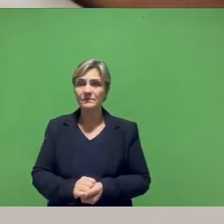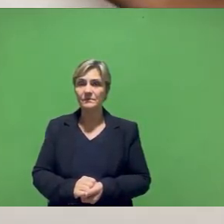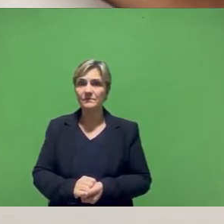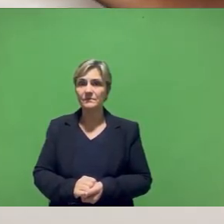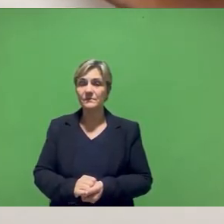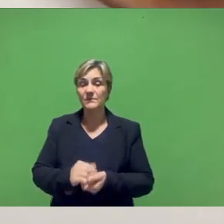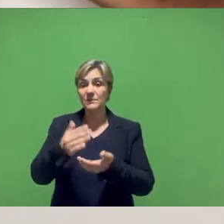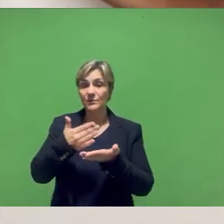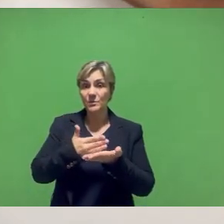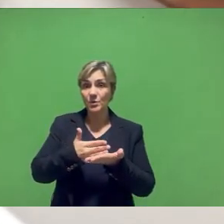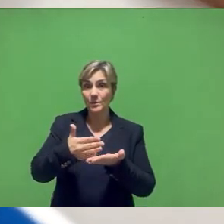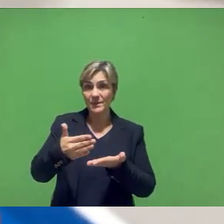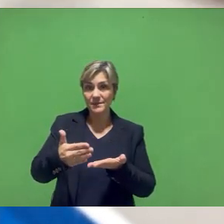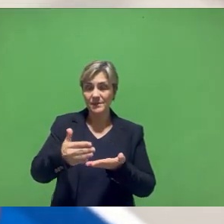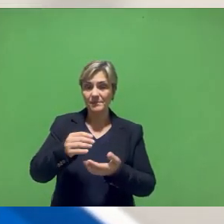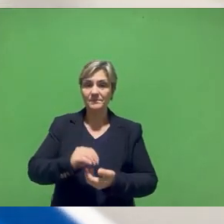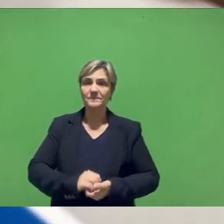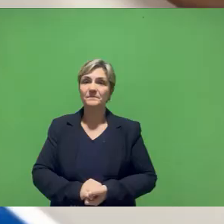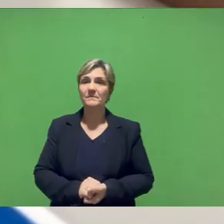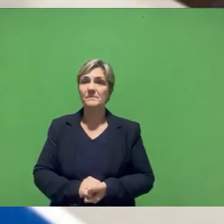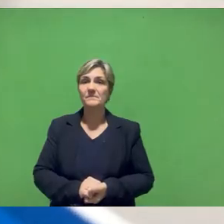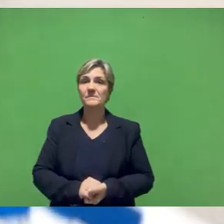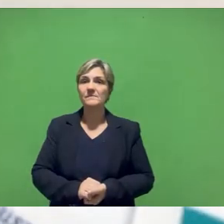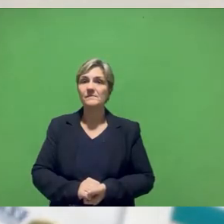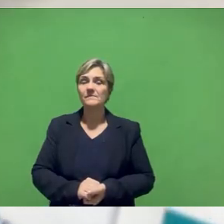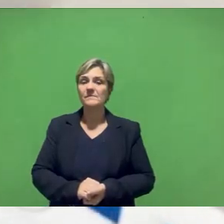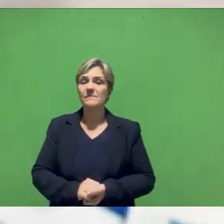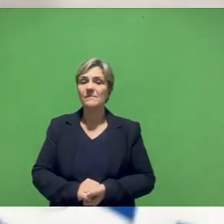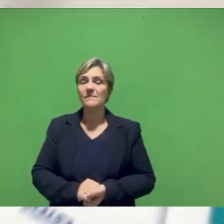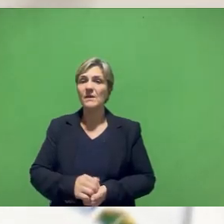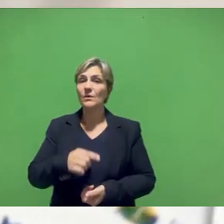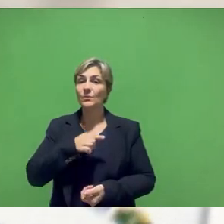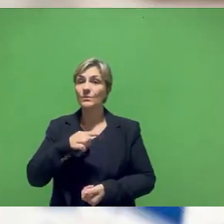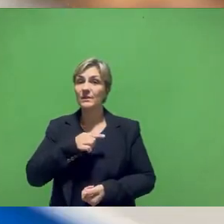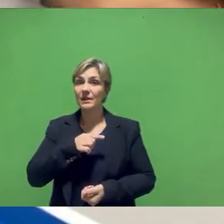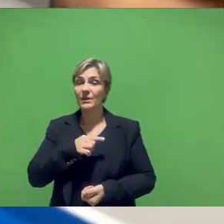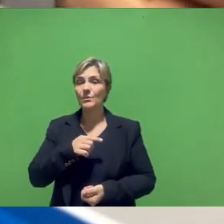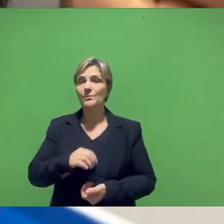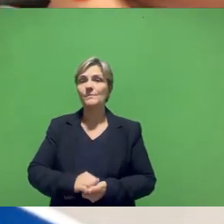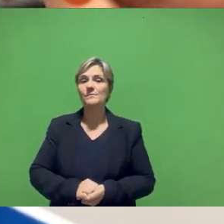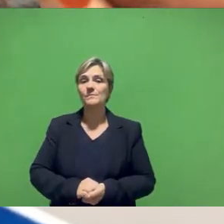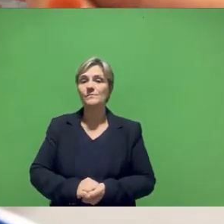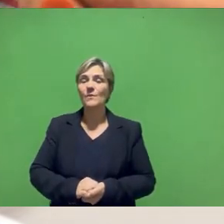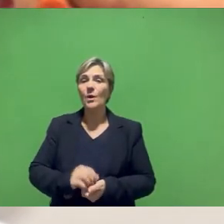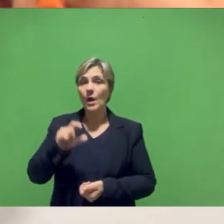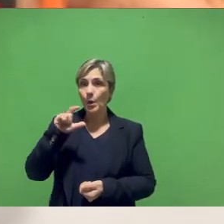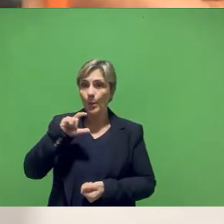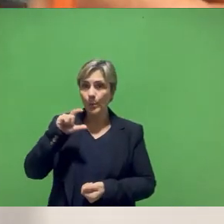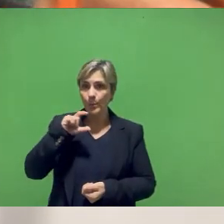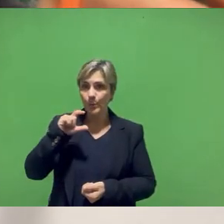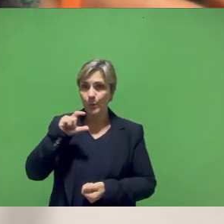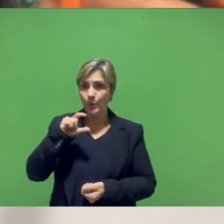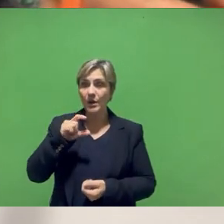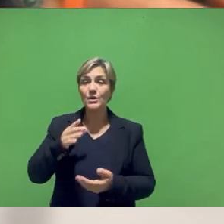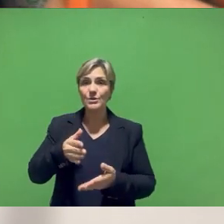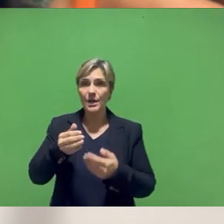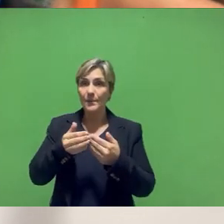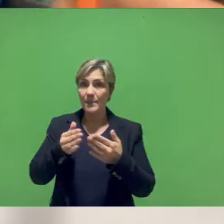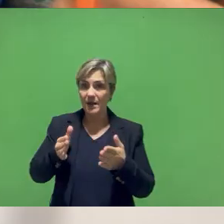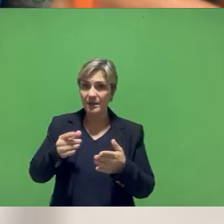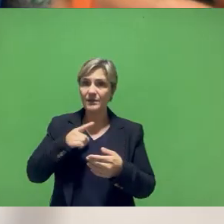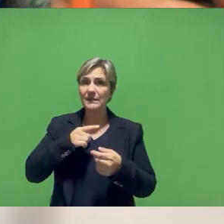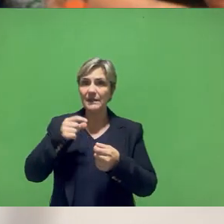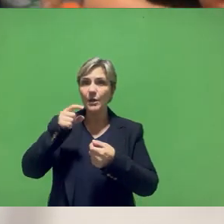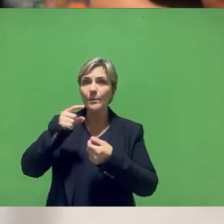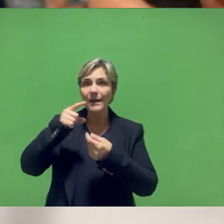vamos começar com o procedimento. Eu tô com ela, com o frasco ampola já aberto, tá? Ele vem com uma tampinha